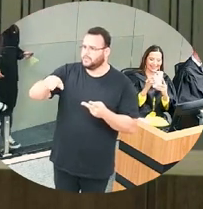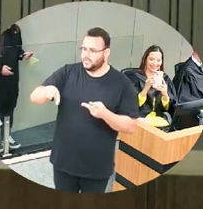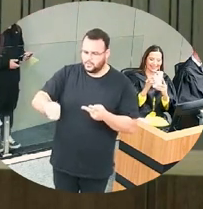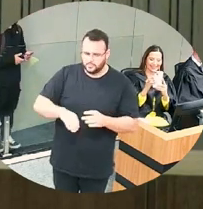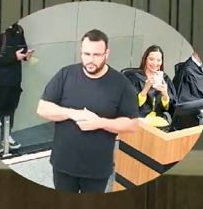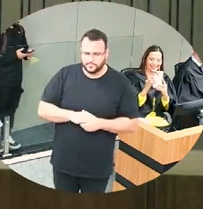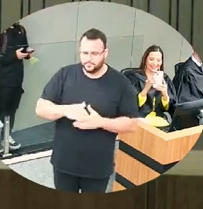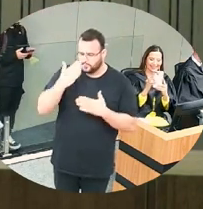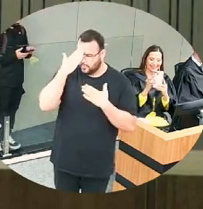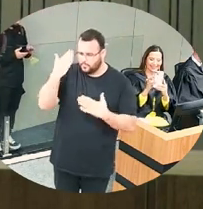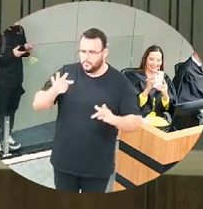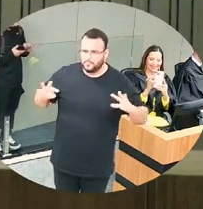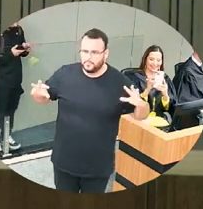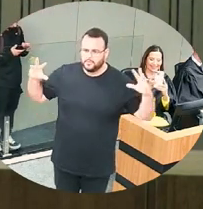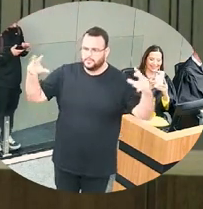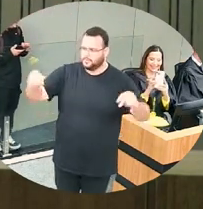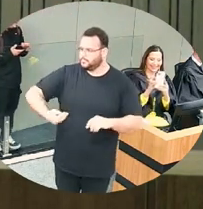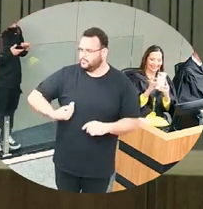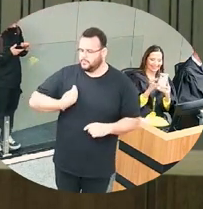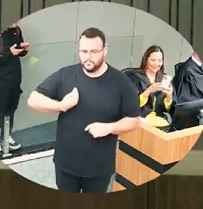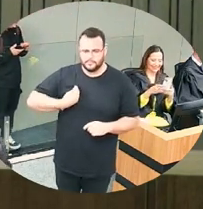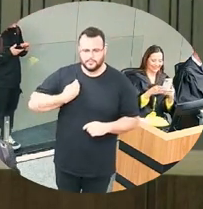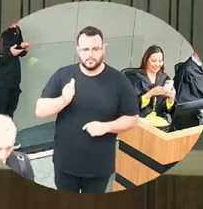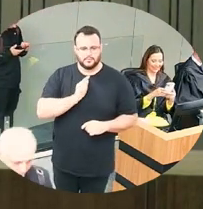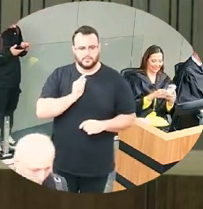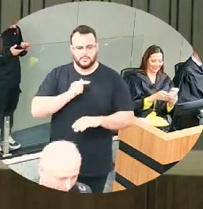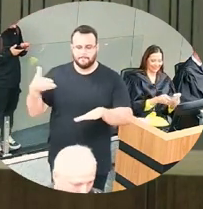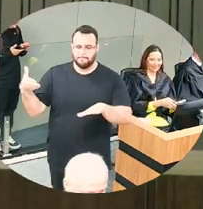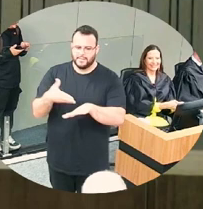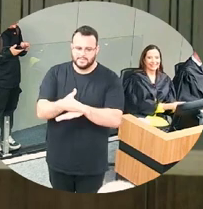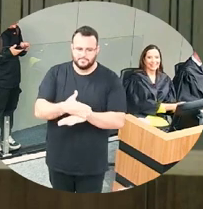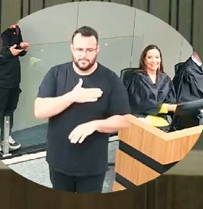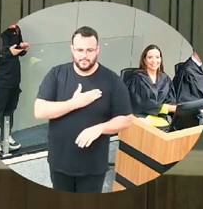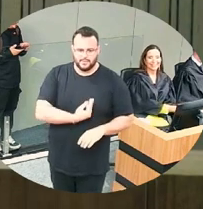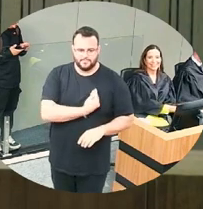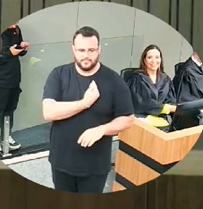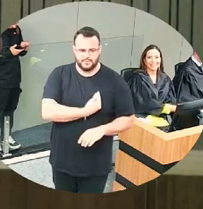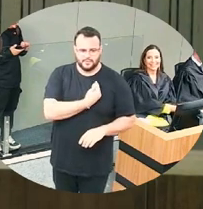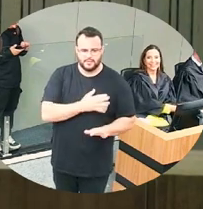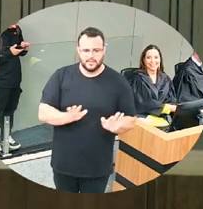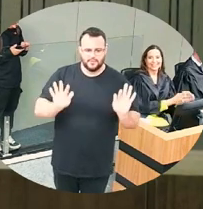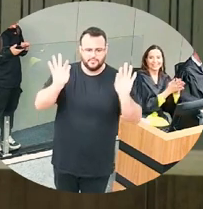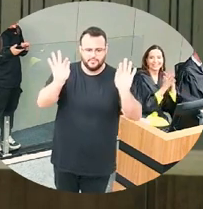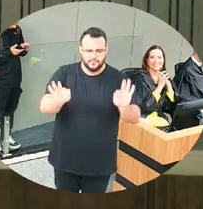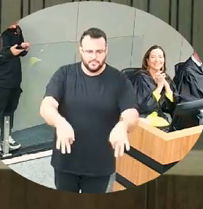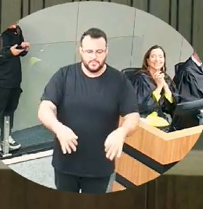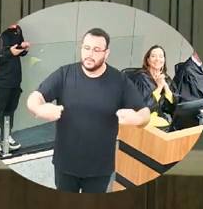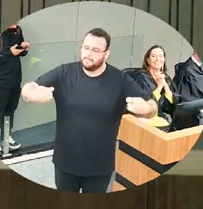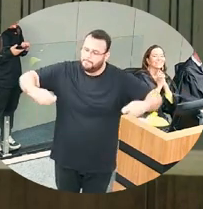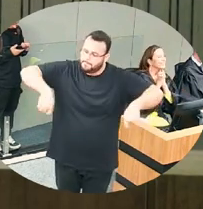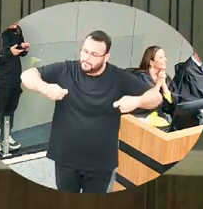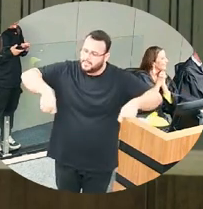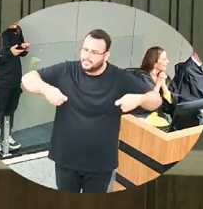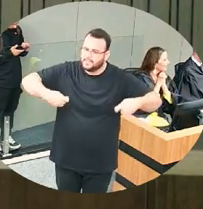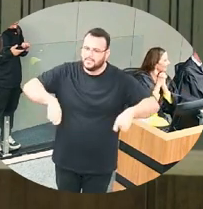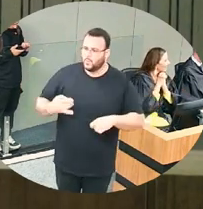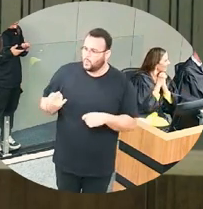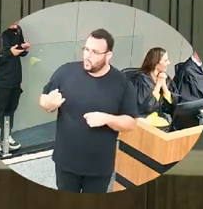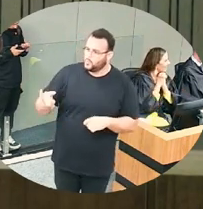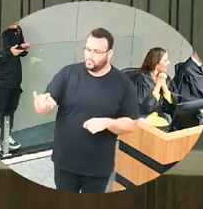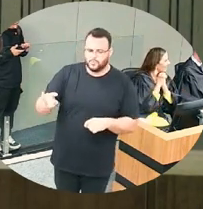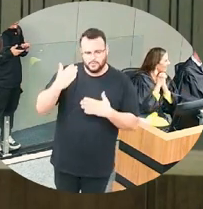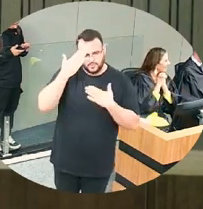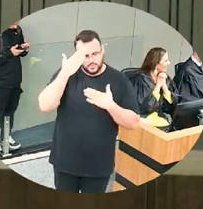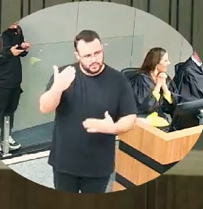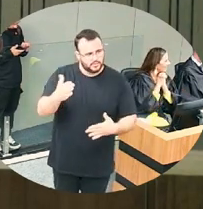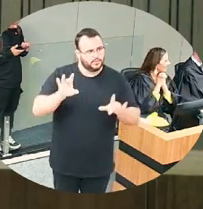kov Obrigado a todos por vocês existirem e fazerem parte da minha vida por fim eu precisava deixar por último esse